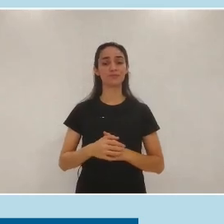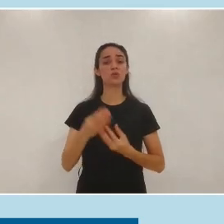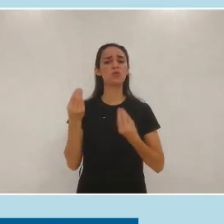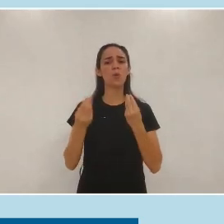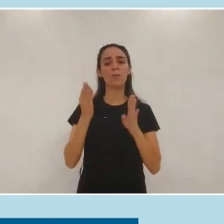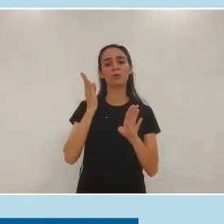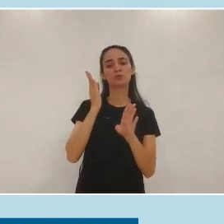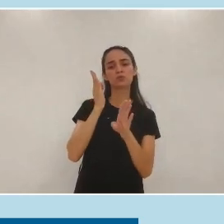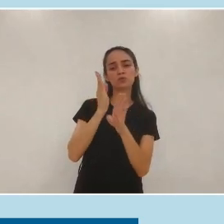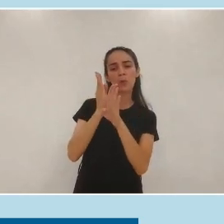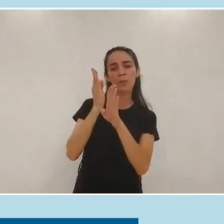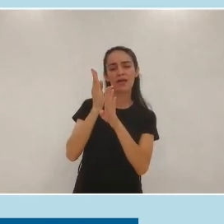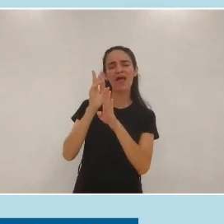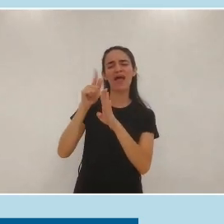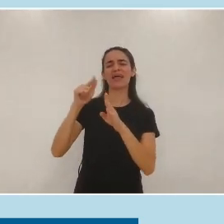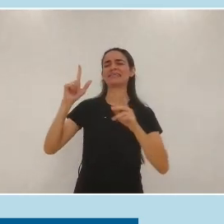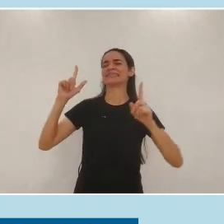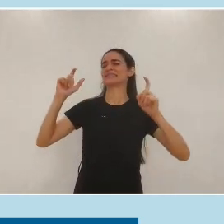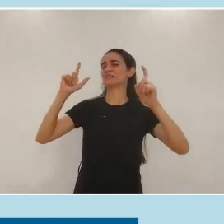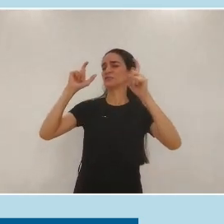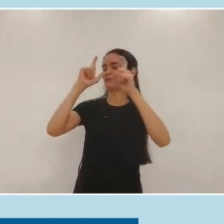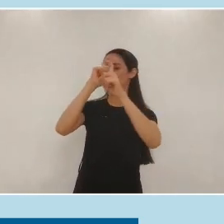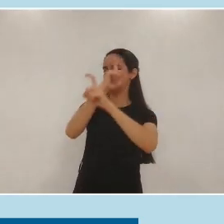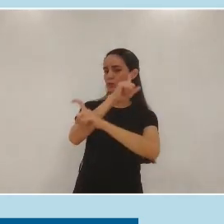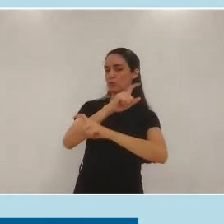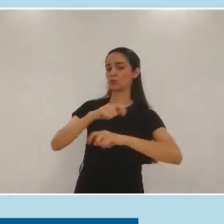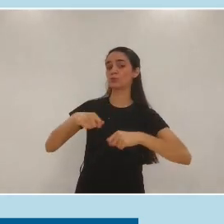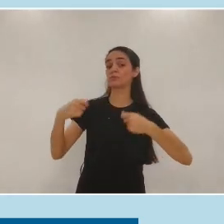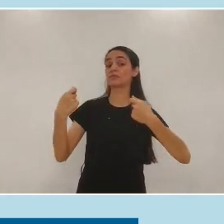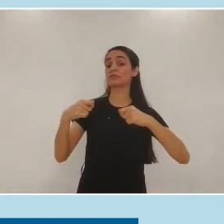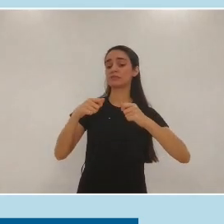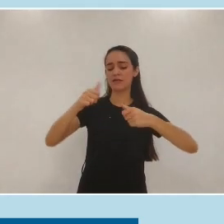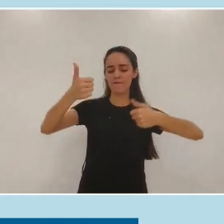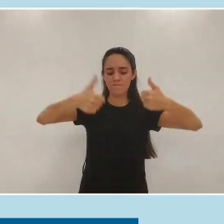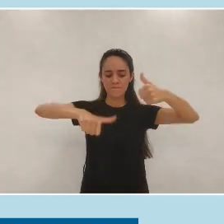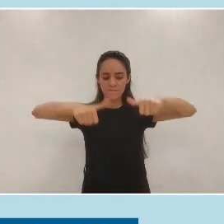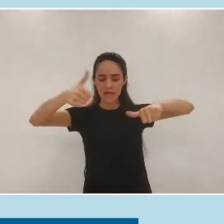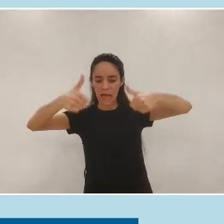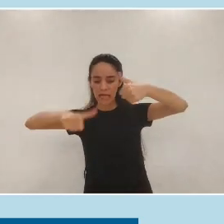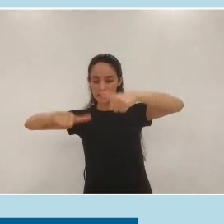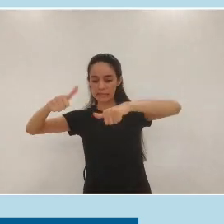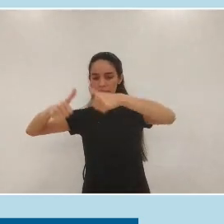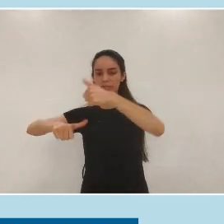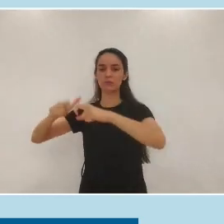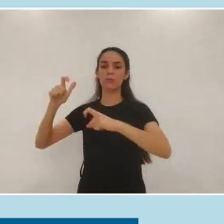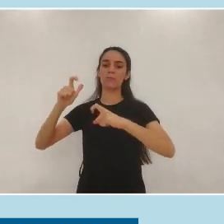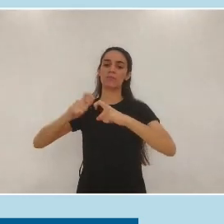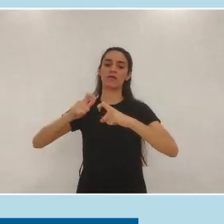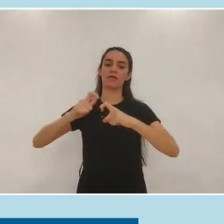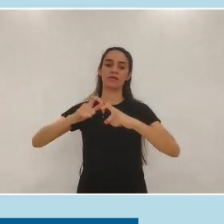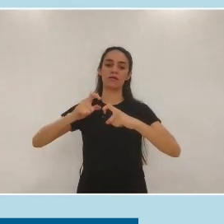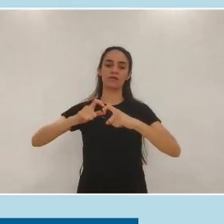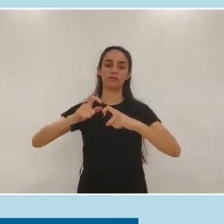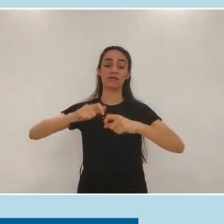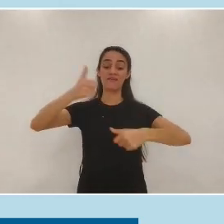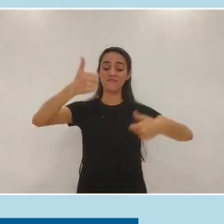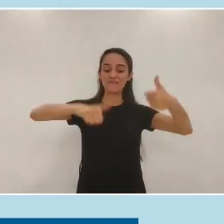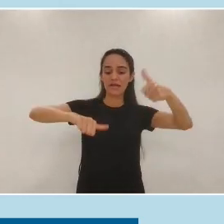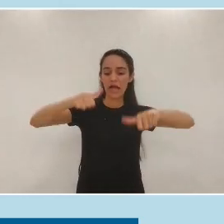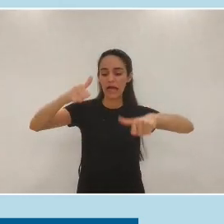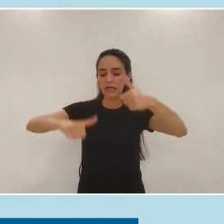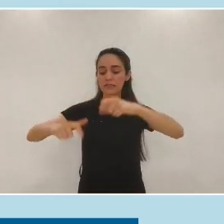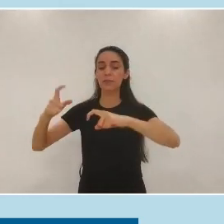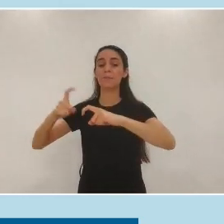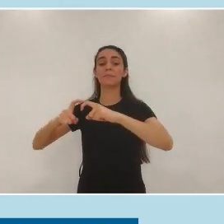é difícil, porque ele precisa de uma avaliação clínica, porque a avaliação clínica, ela é